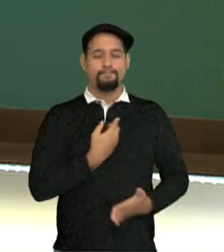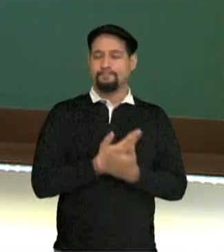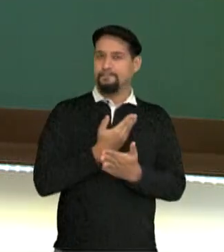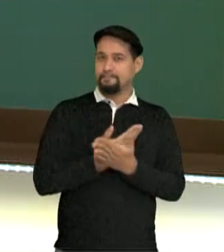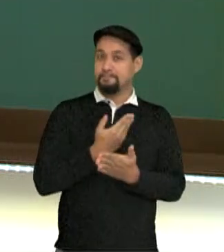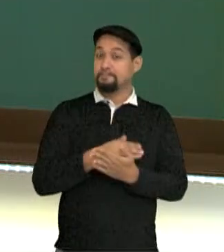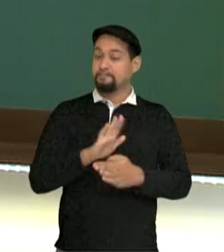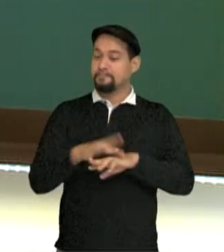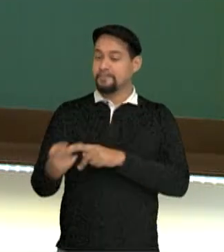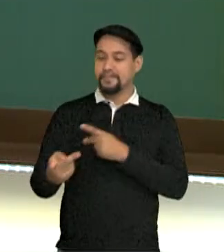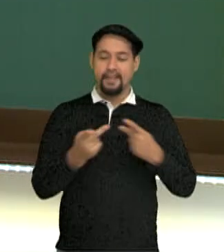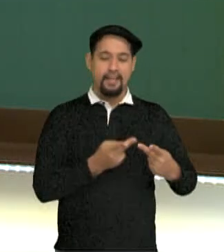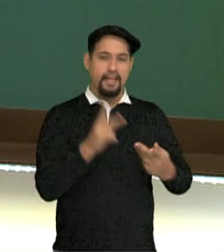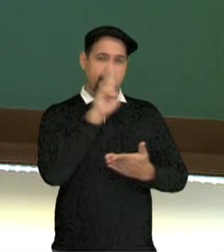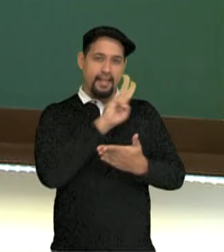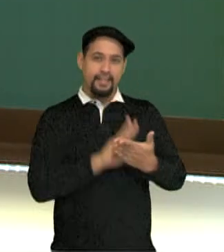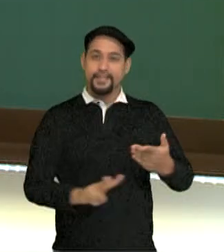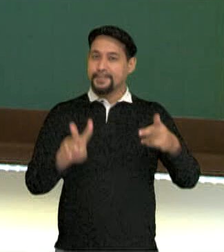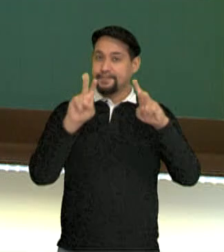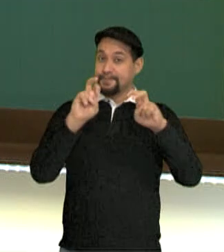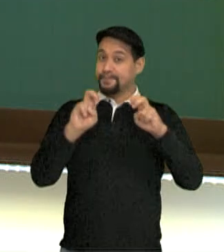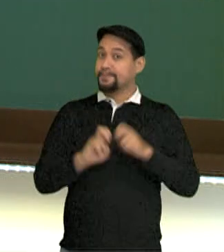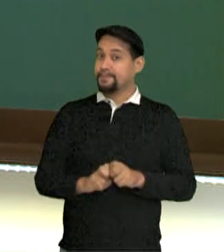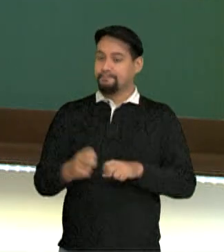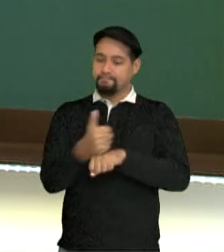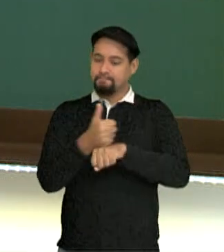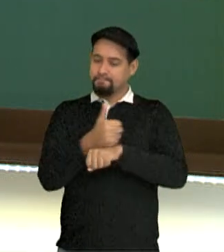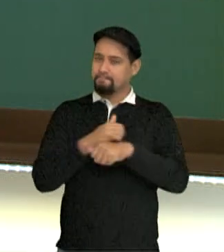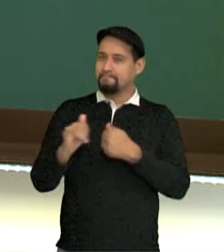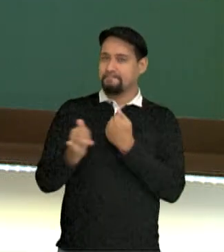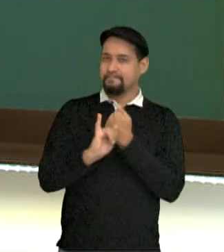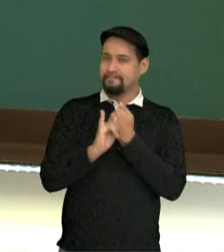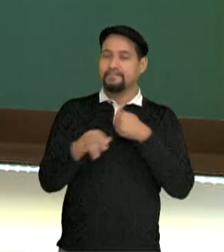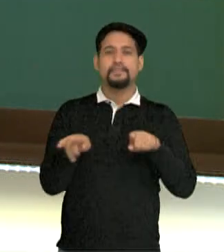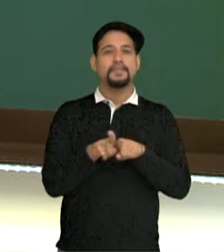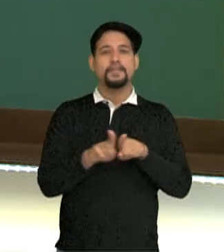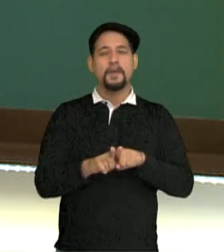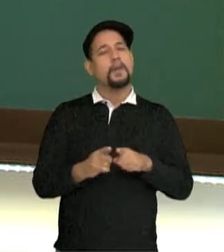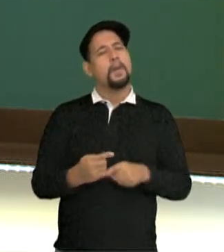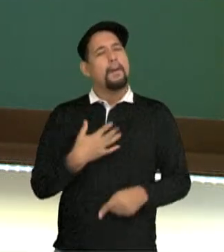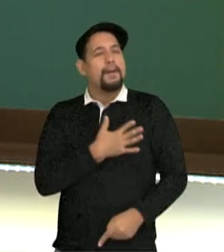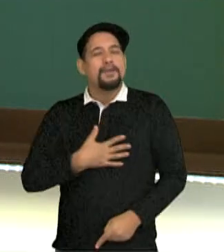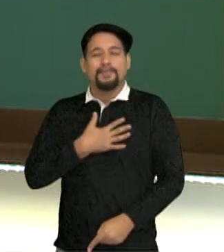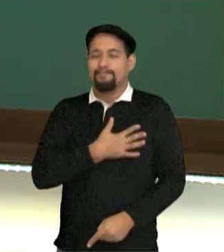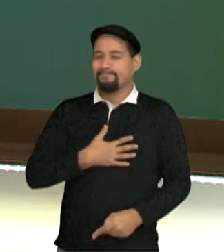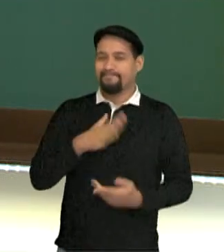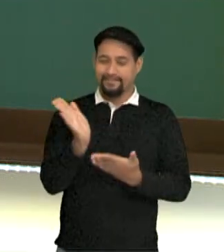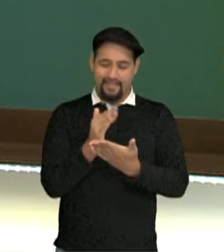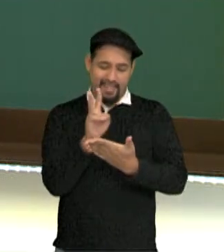Te convido a ler mais sobre esse cronista, né? Te convido sempre ao prazer da leitura.